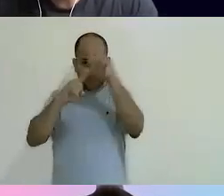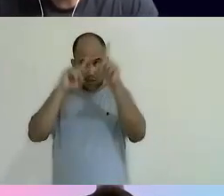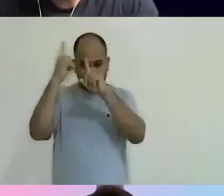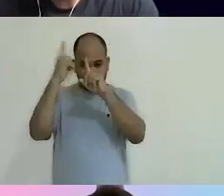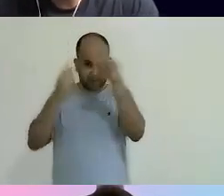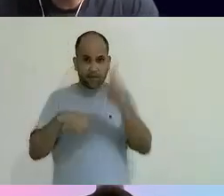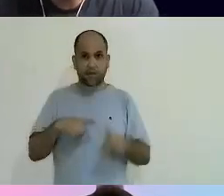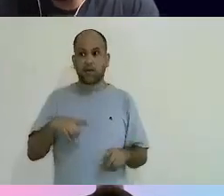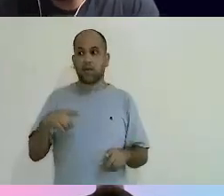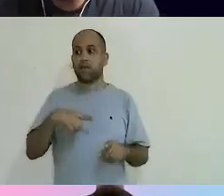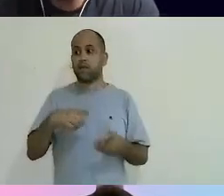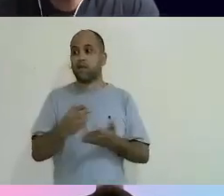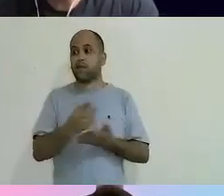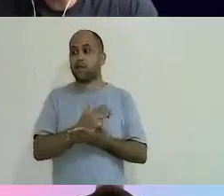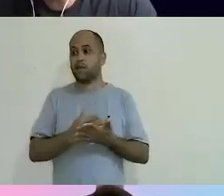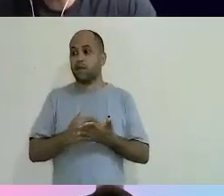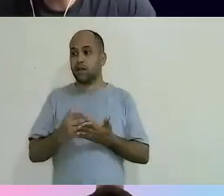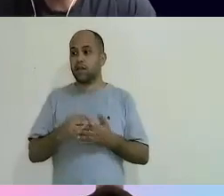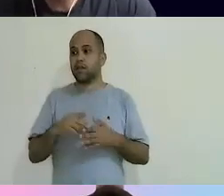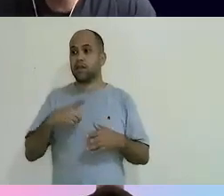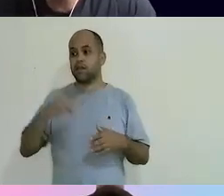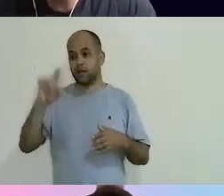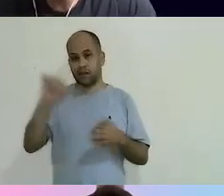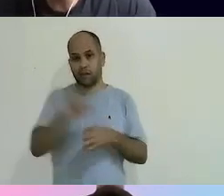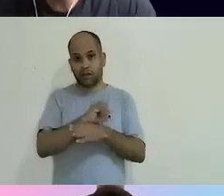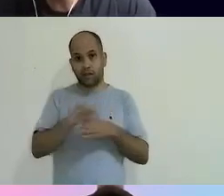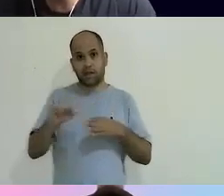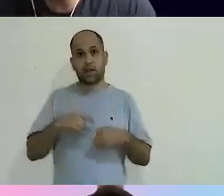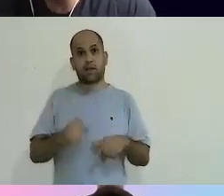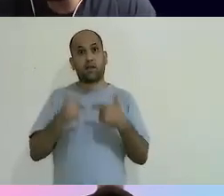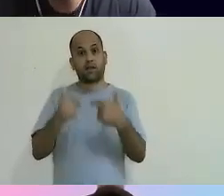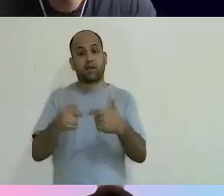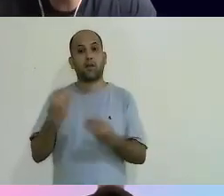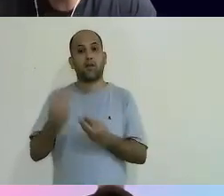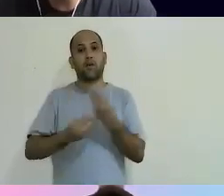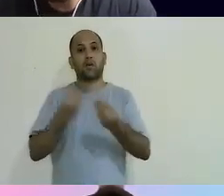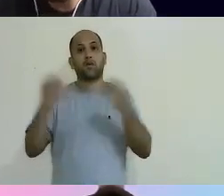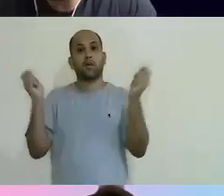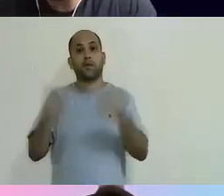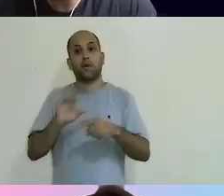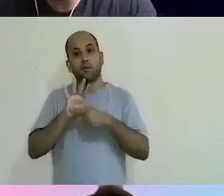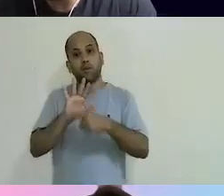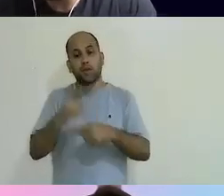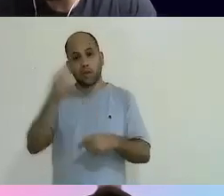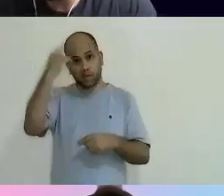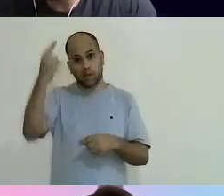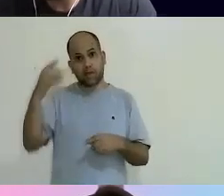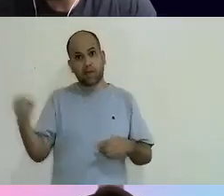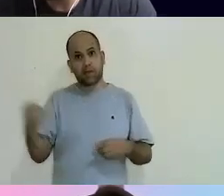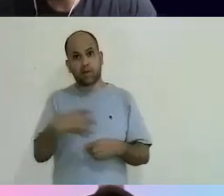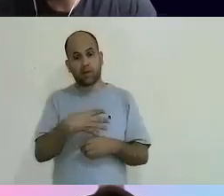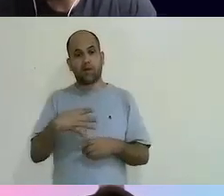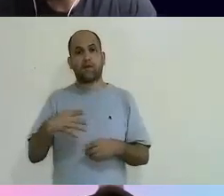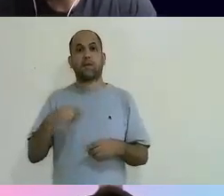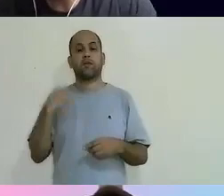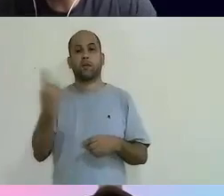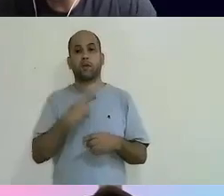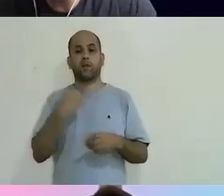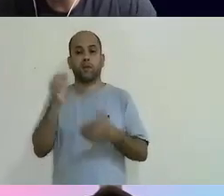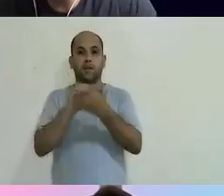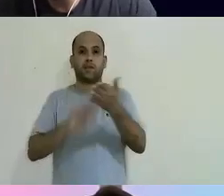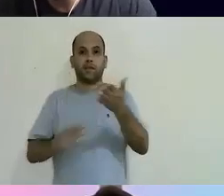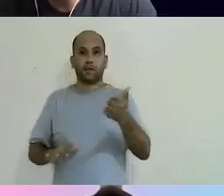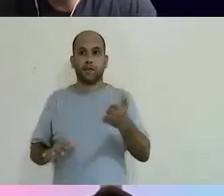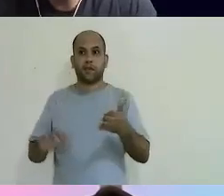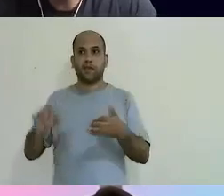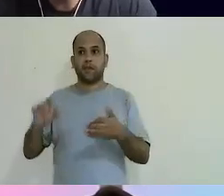gente desenhar maneiras novas de fazer o que a gente já está fazendo, como que a gente traz ideias novas para as nossas atividades